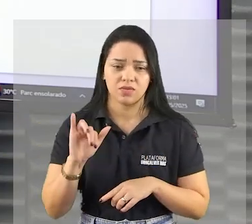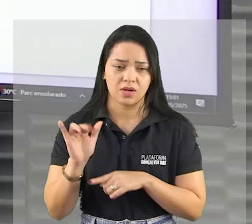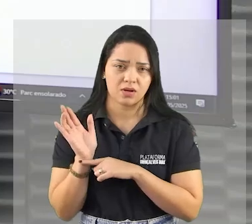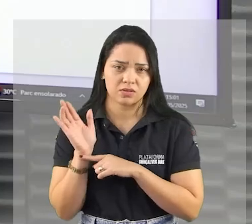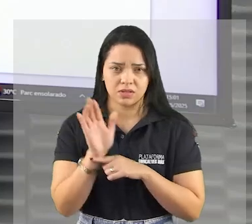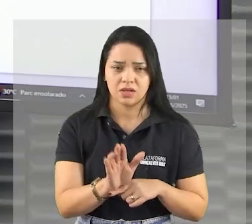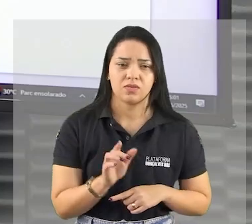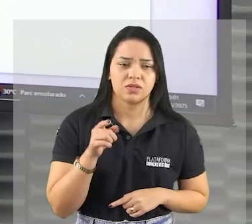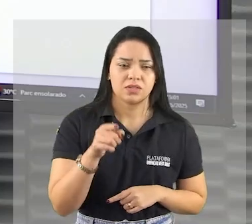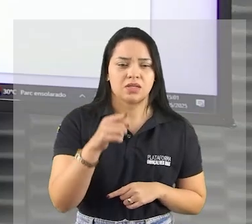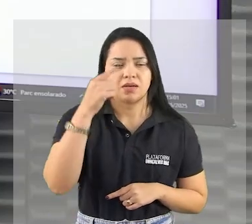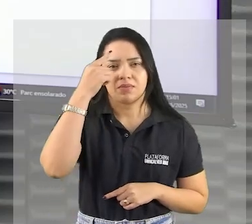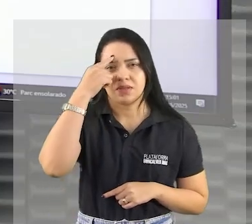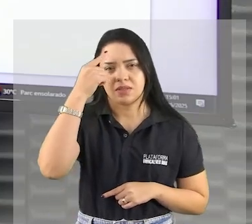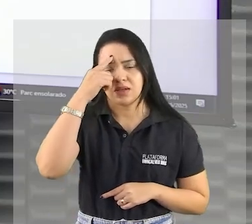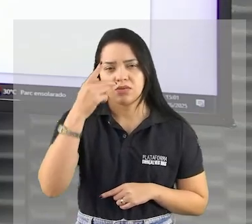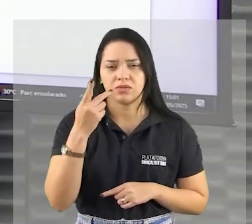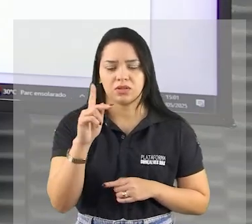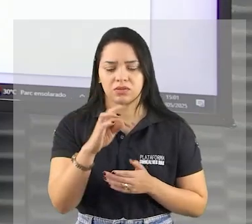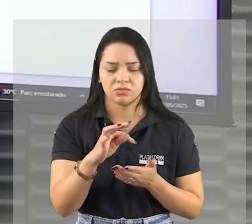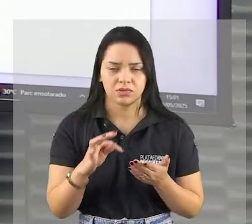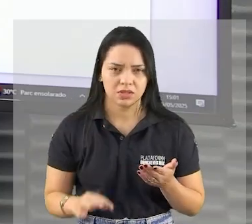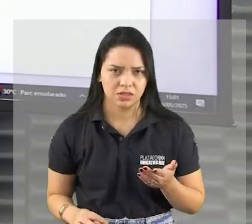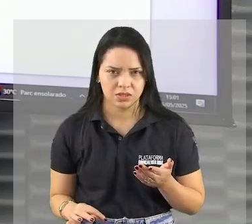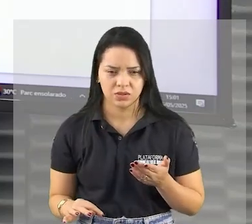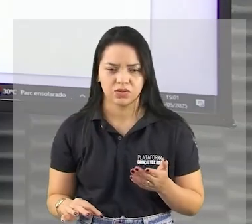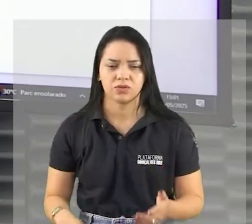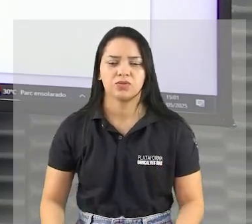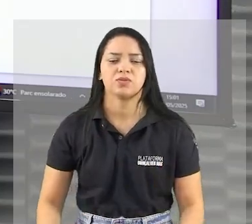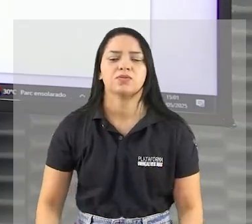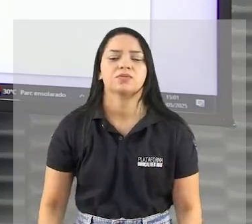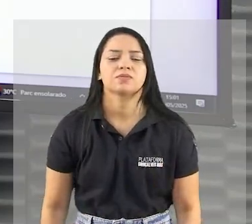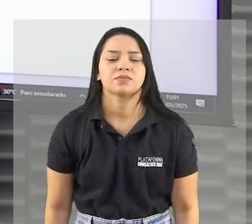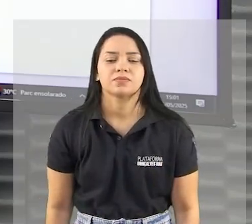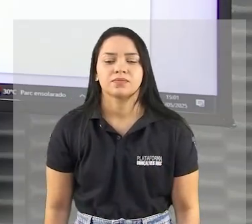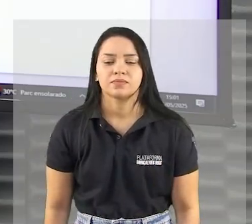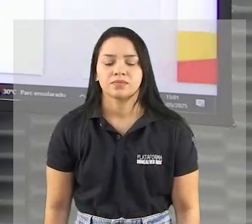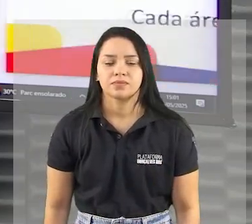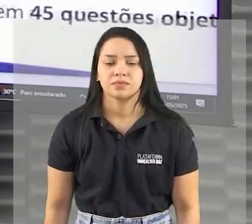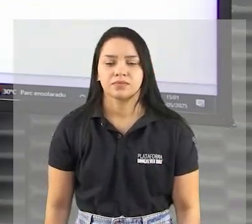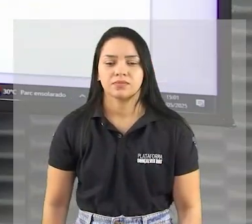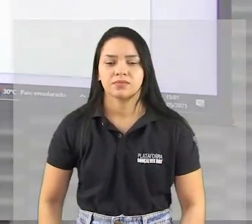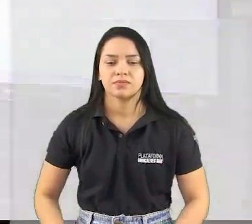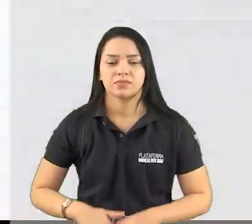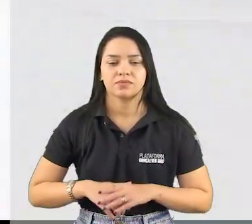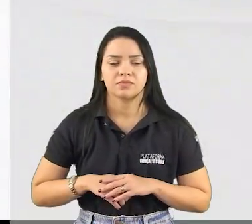aí a pensar o seu texto dissertativo argumentativo.